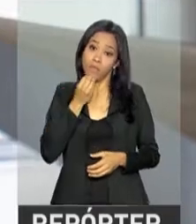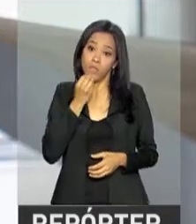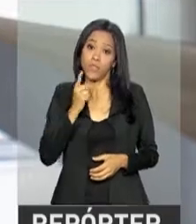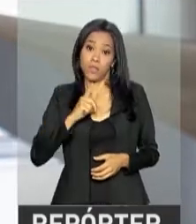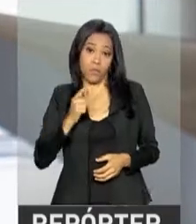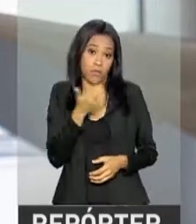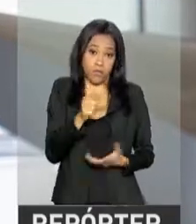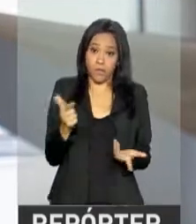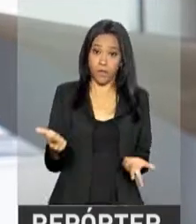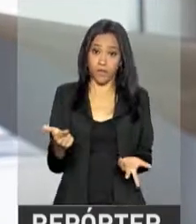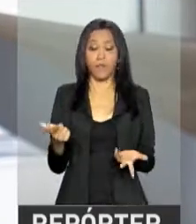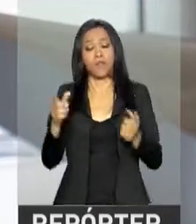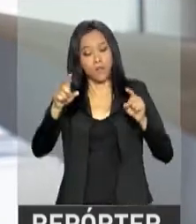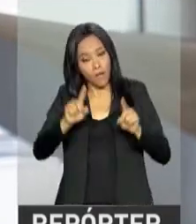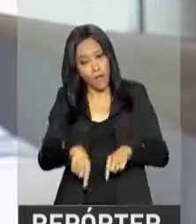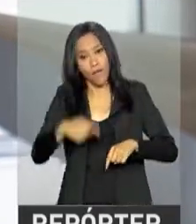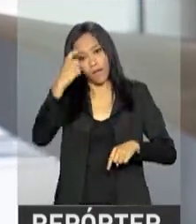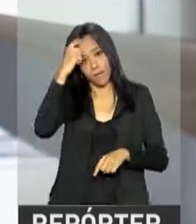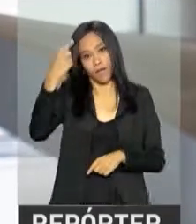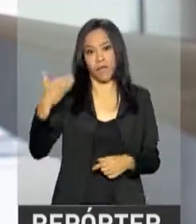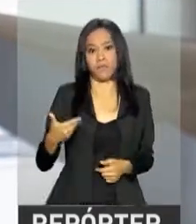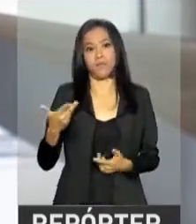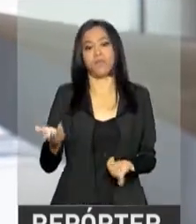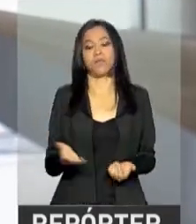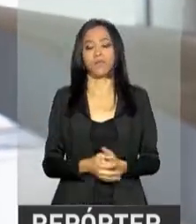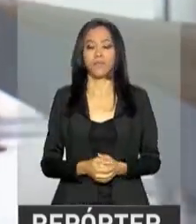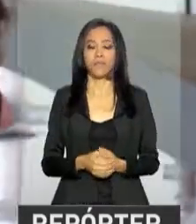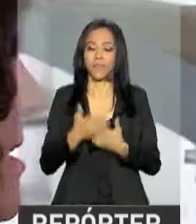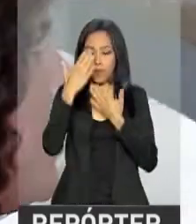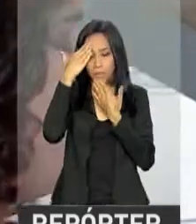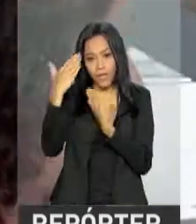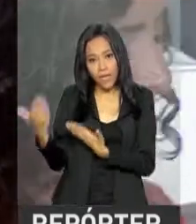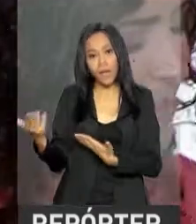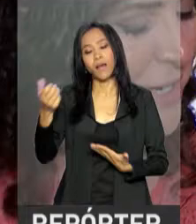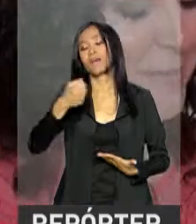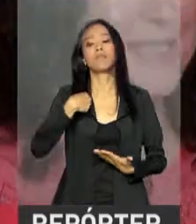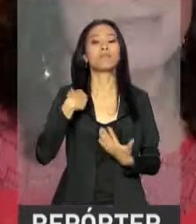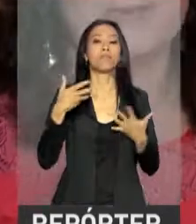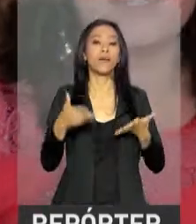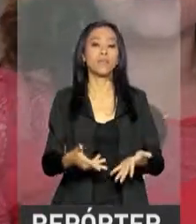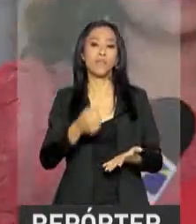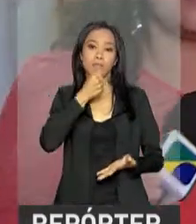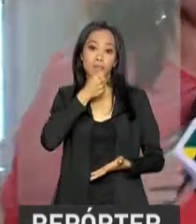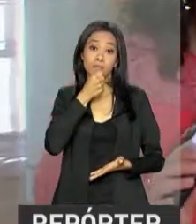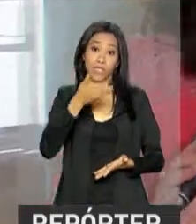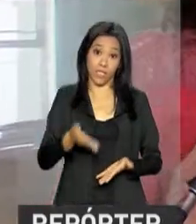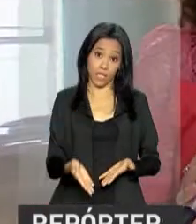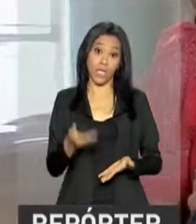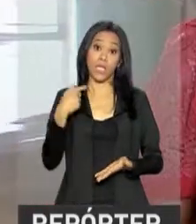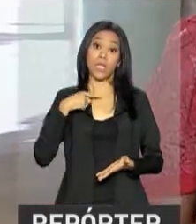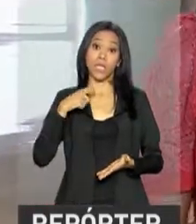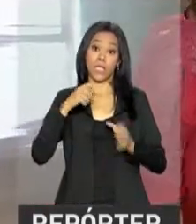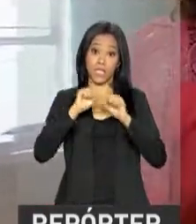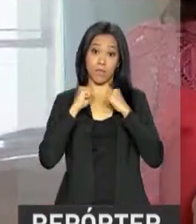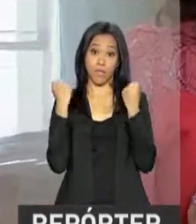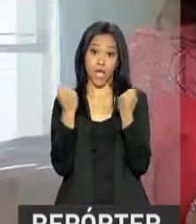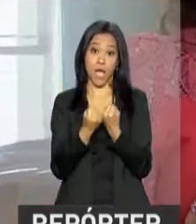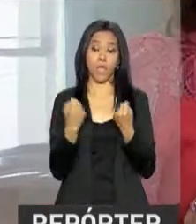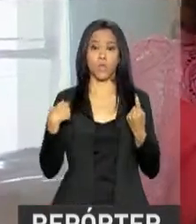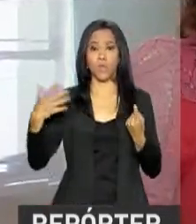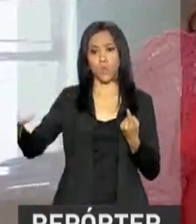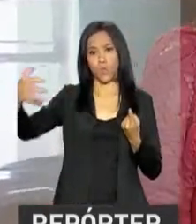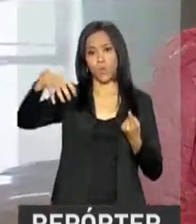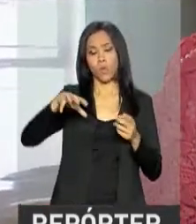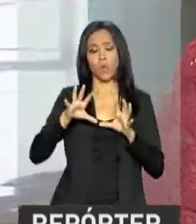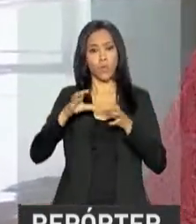está tendo então a idéia é justamente essa certo marina obrigada pela sua participação participam desse seminário órgãos ligados